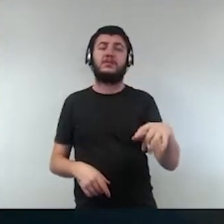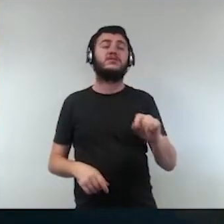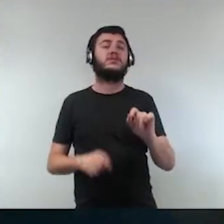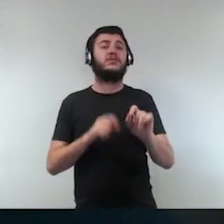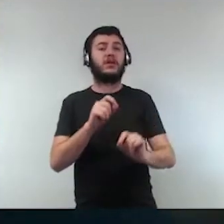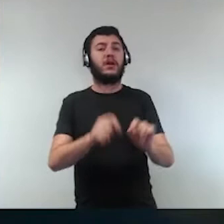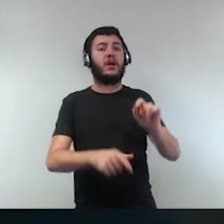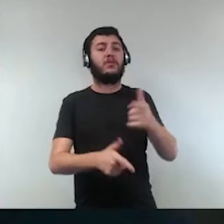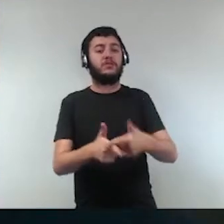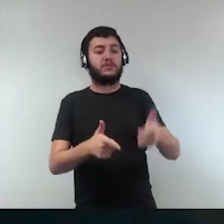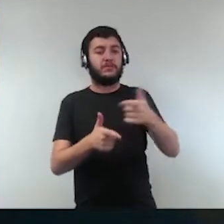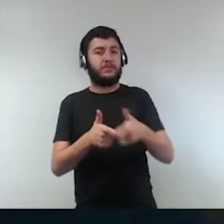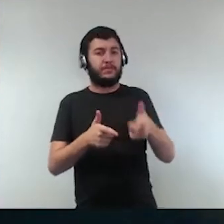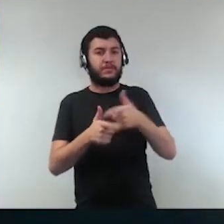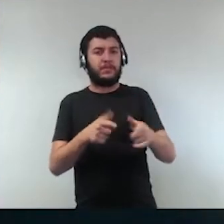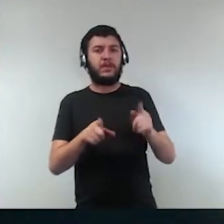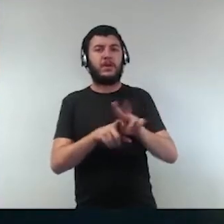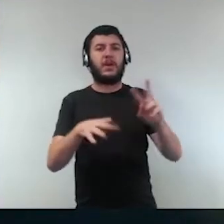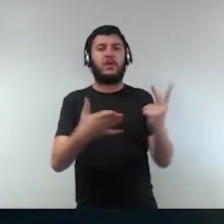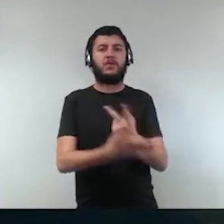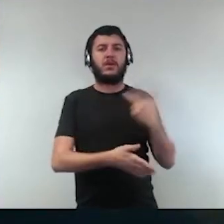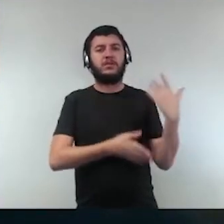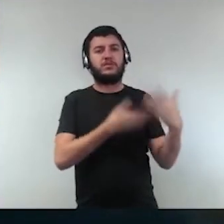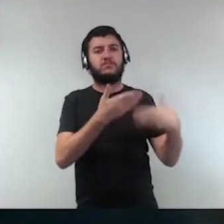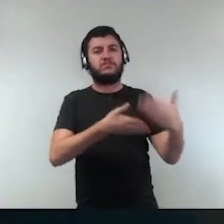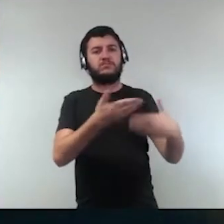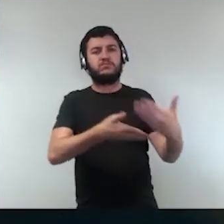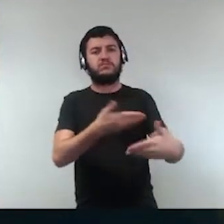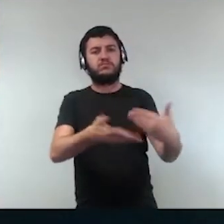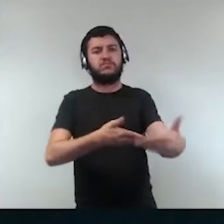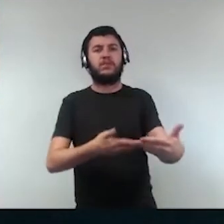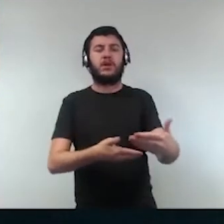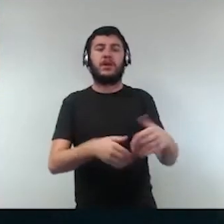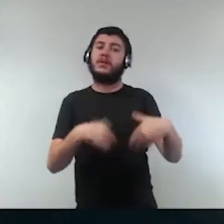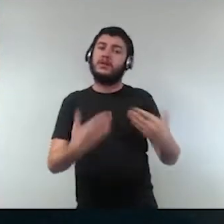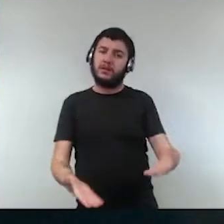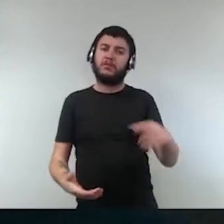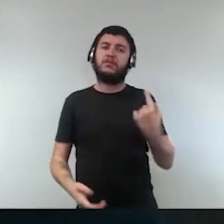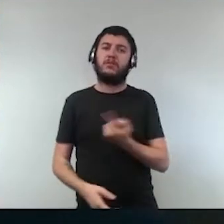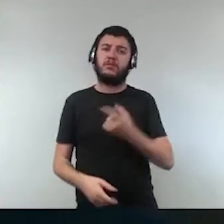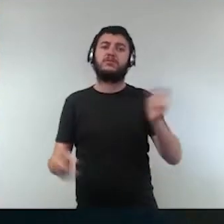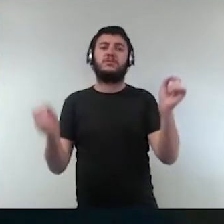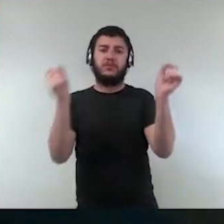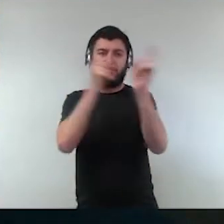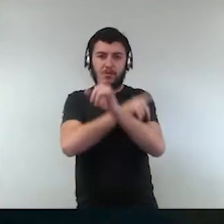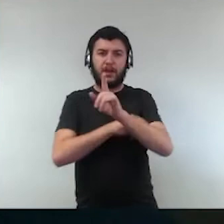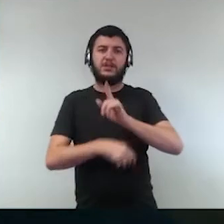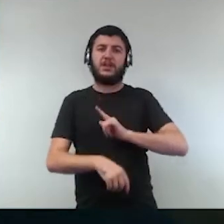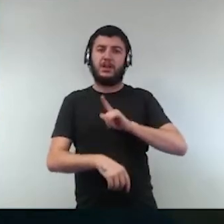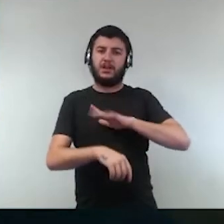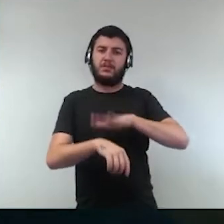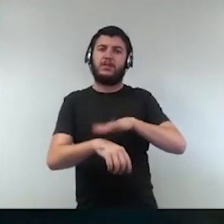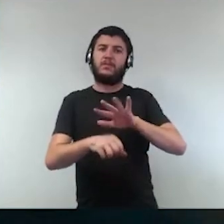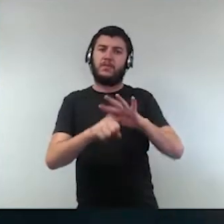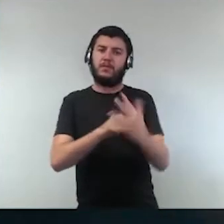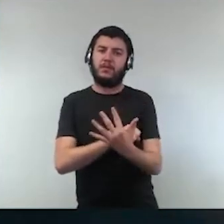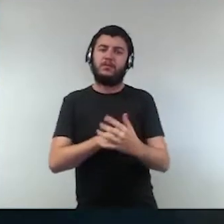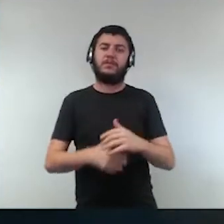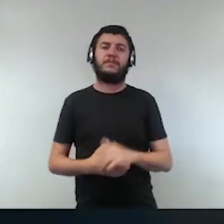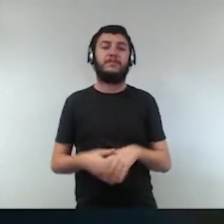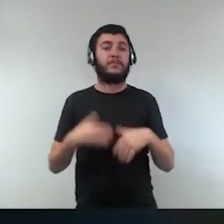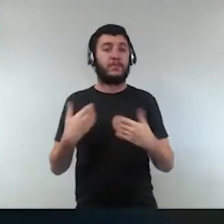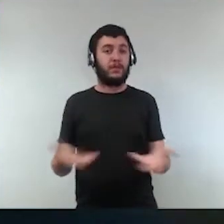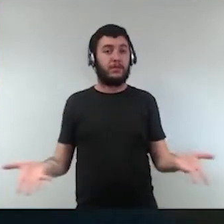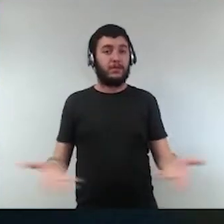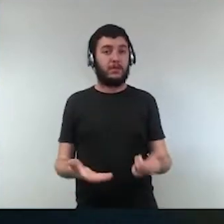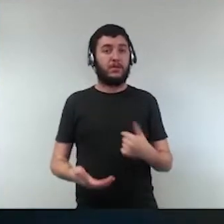decorrentes da pandemia, as coisas seriam ainda mais difíceis do que já são, do que já estão sendo. Então, eu